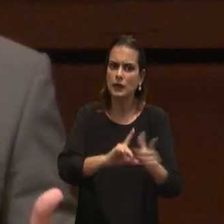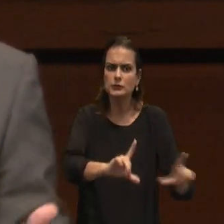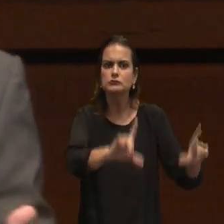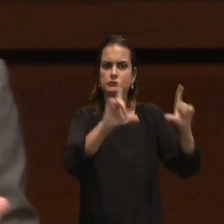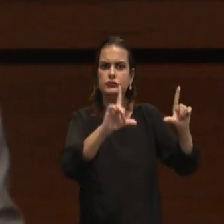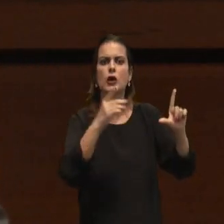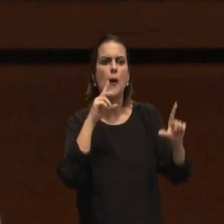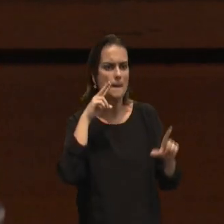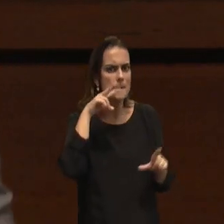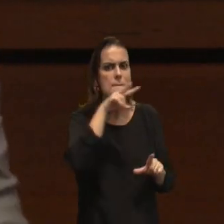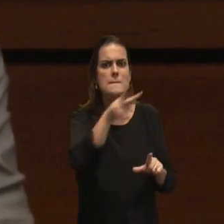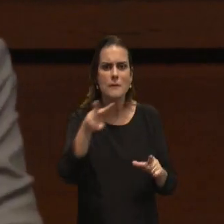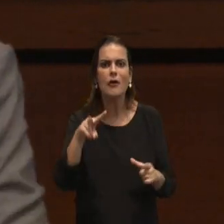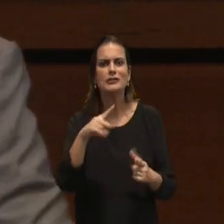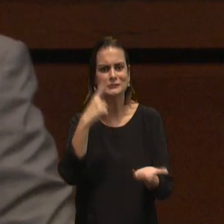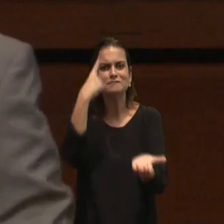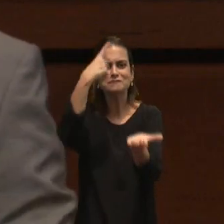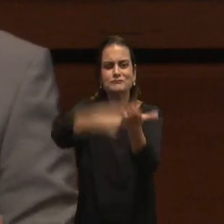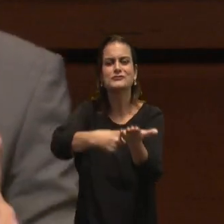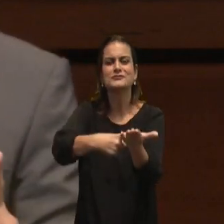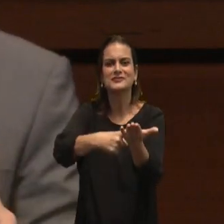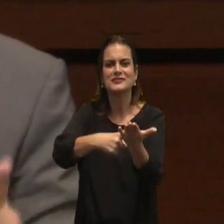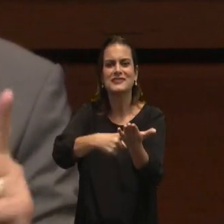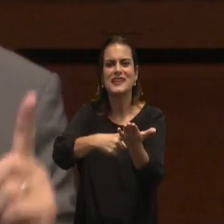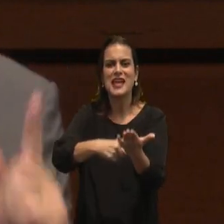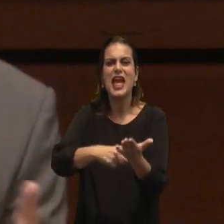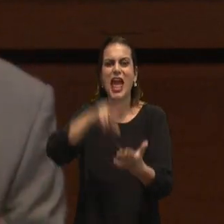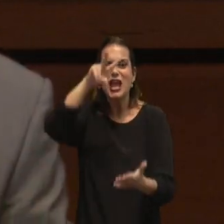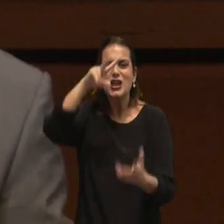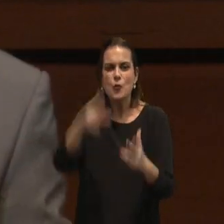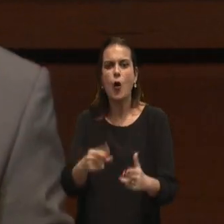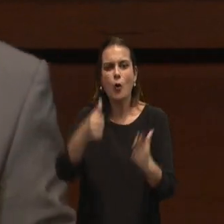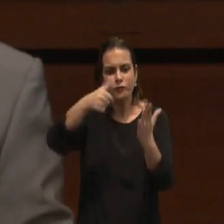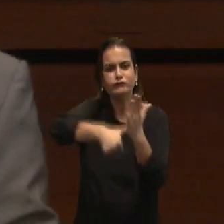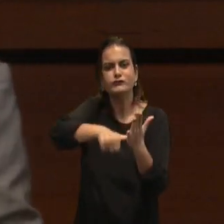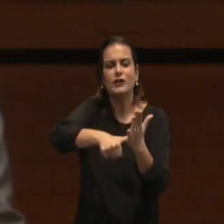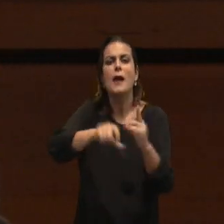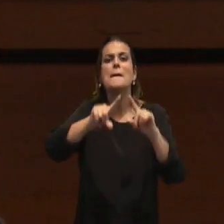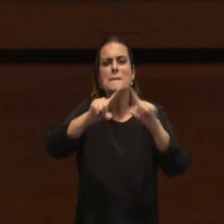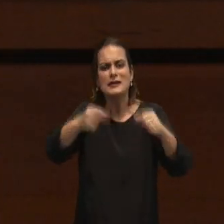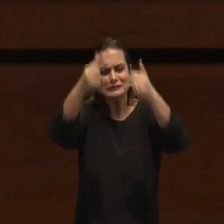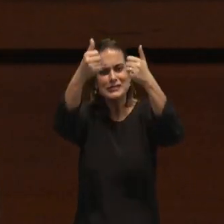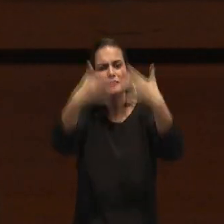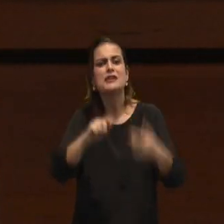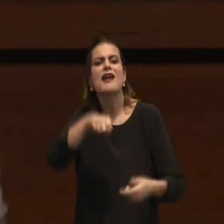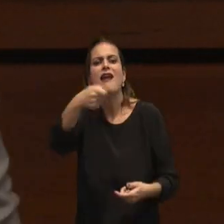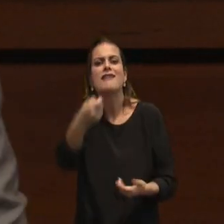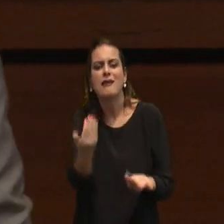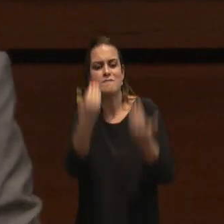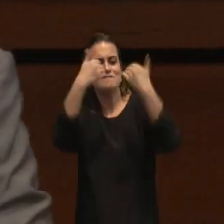elas nos identificam, elas podem não nos definir, mas elas podem nos